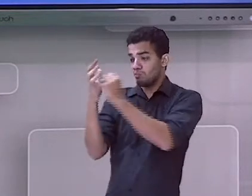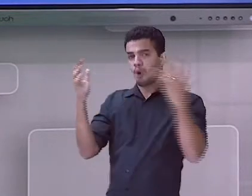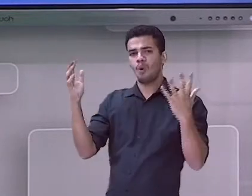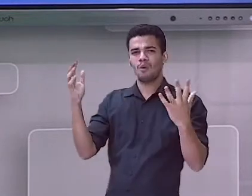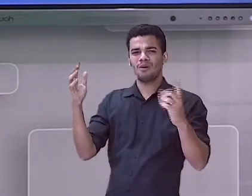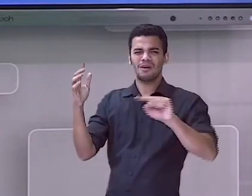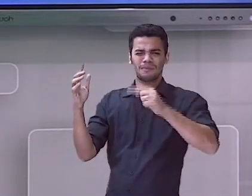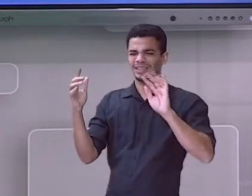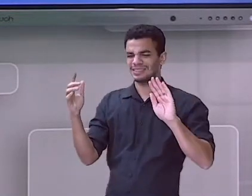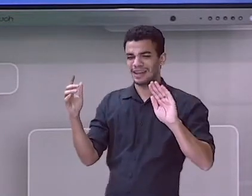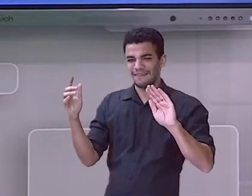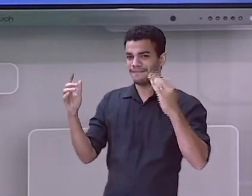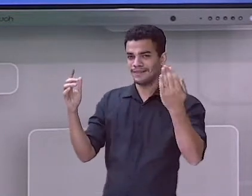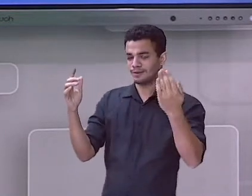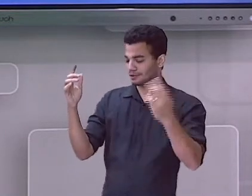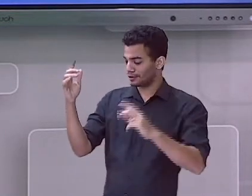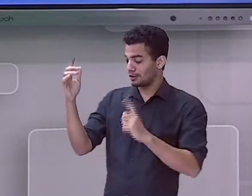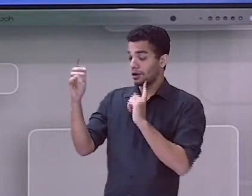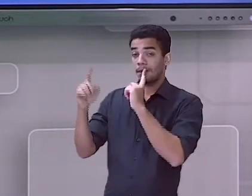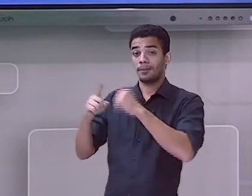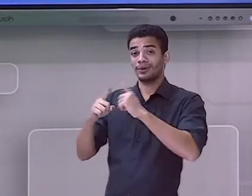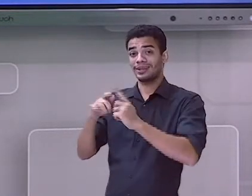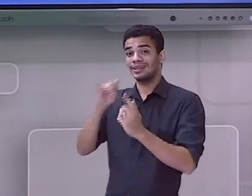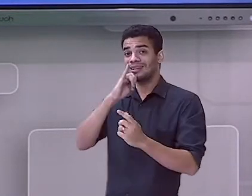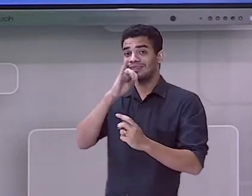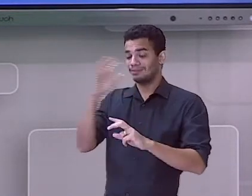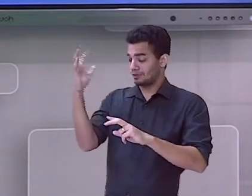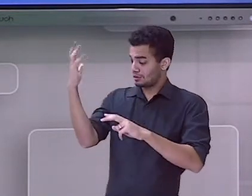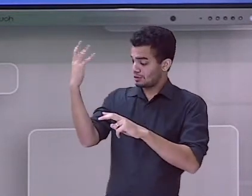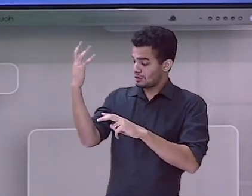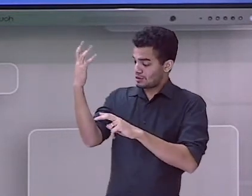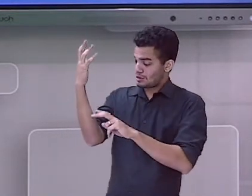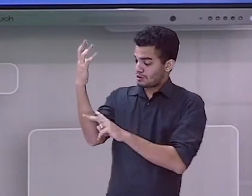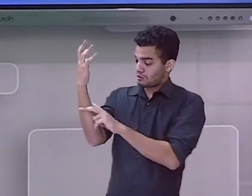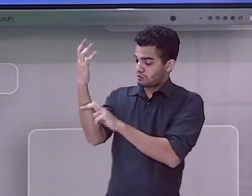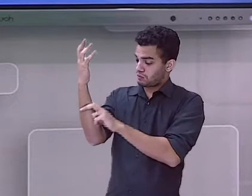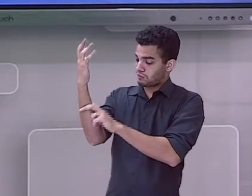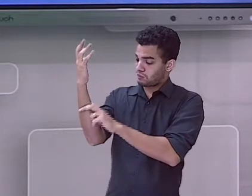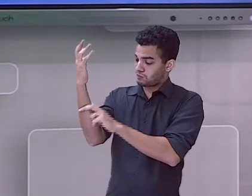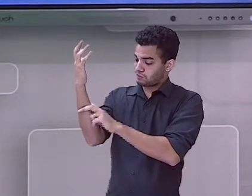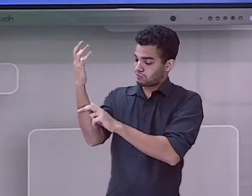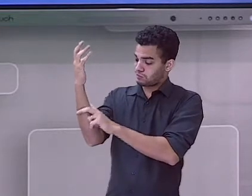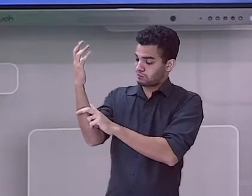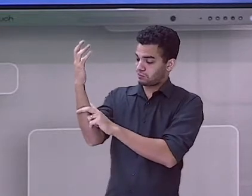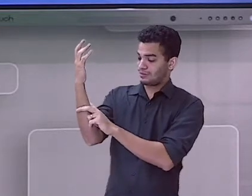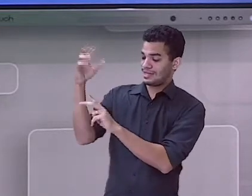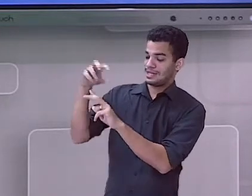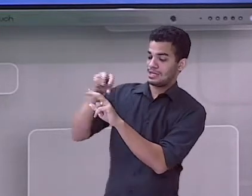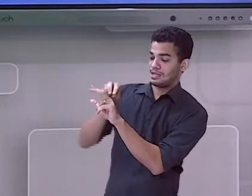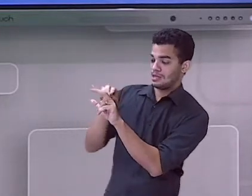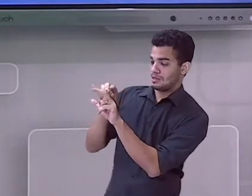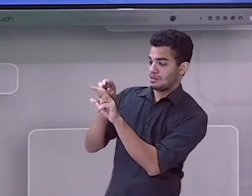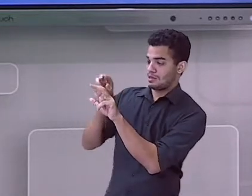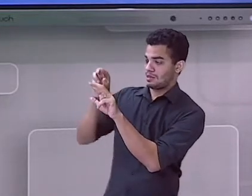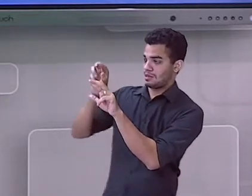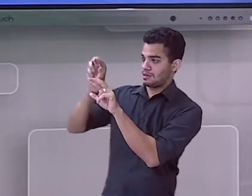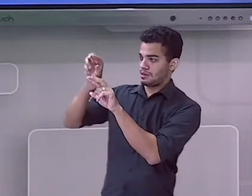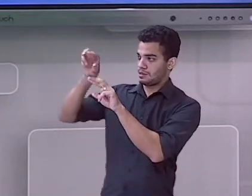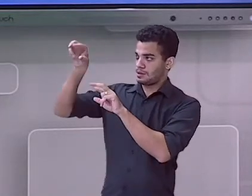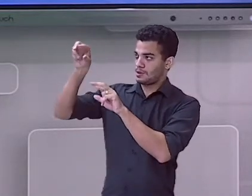esqueleto externo, por onde ela, quando acontece do outro esqueleto estar pronto, ela sai por